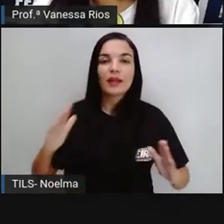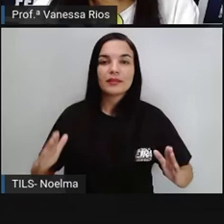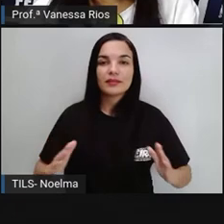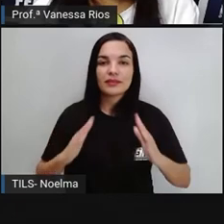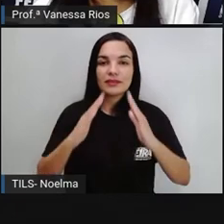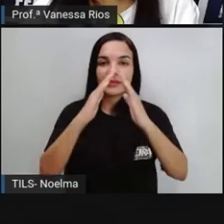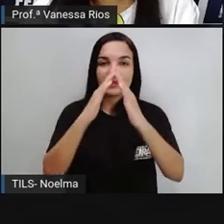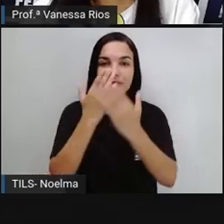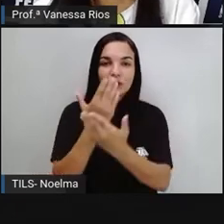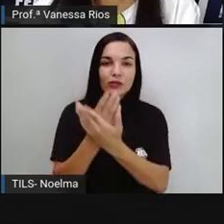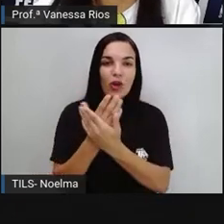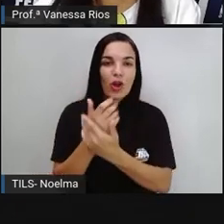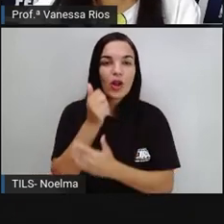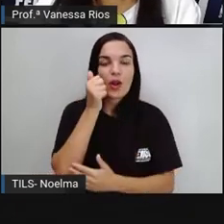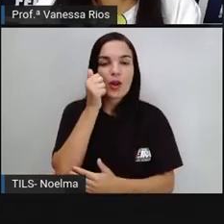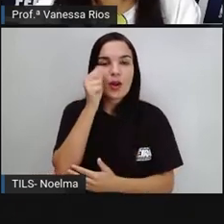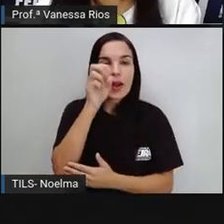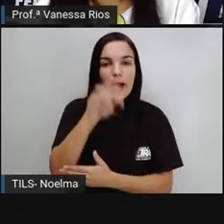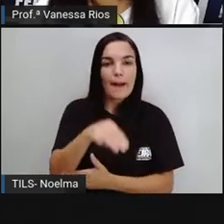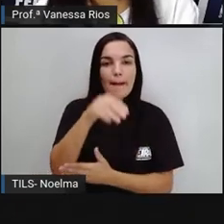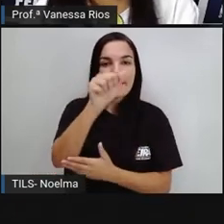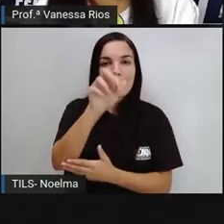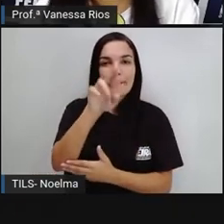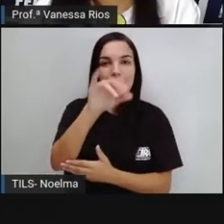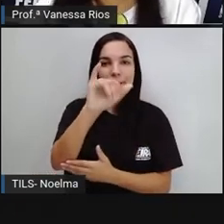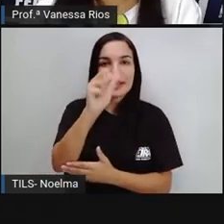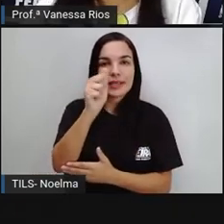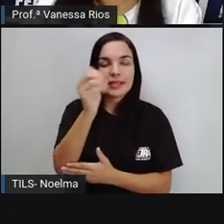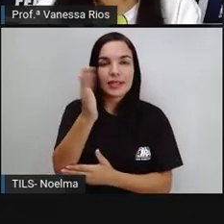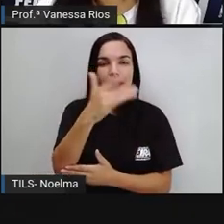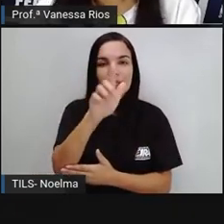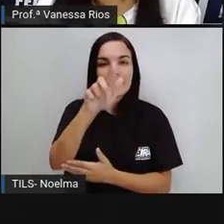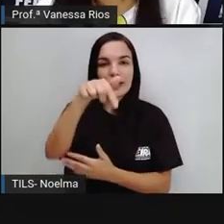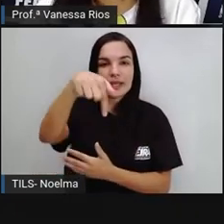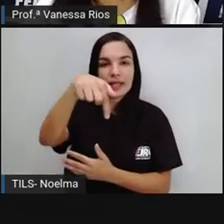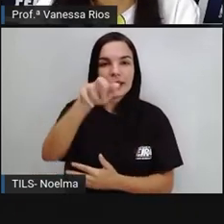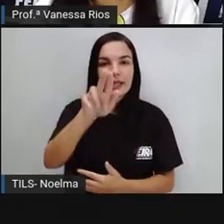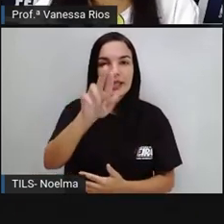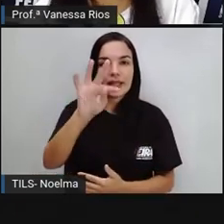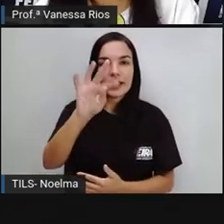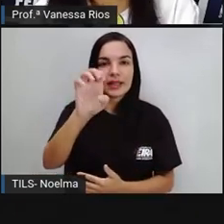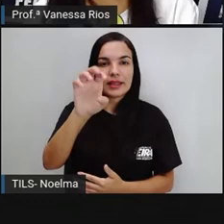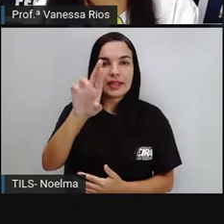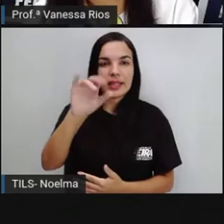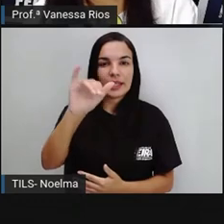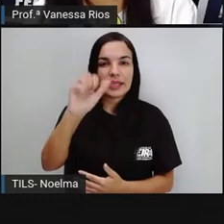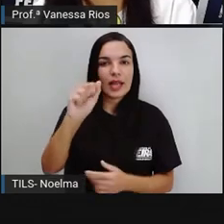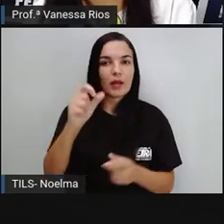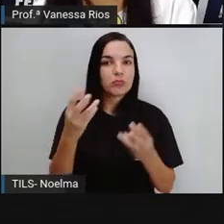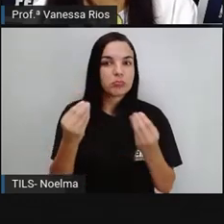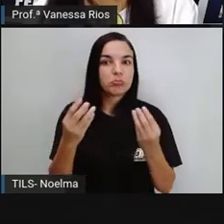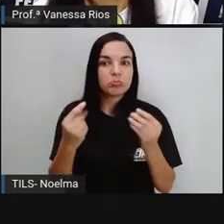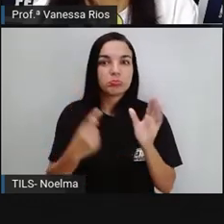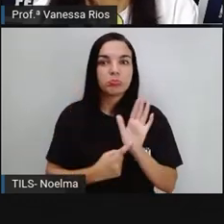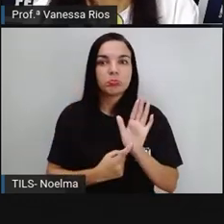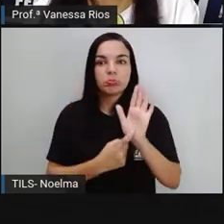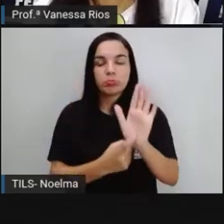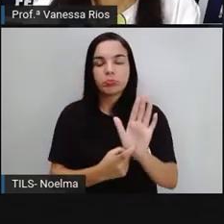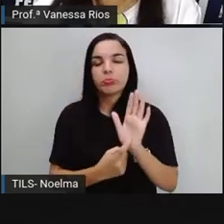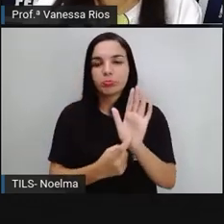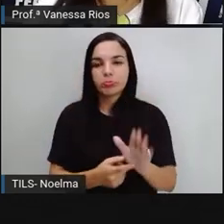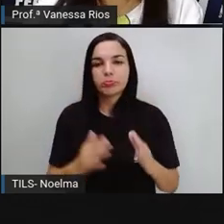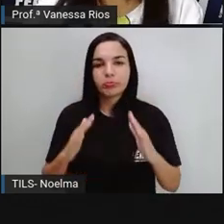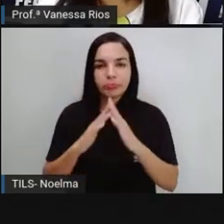Maria Quitéria, também ali na área central da cidade, não é? Tem grande destaque aí essa construção, por ser